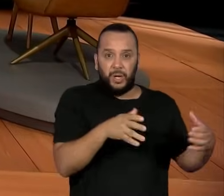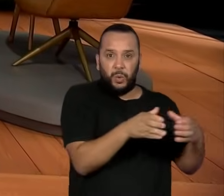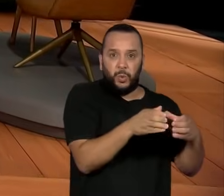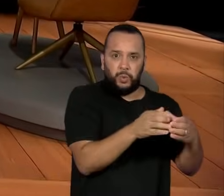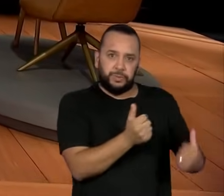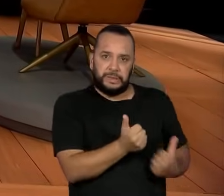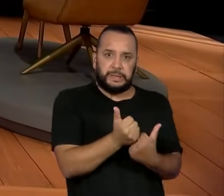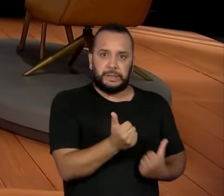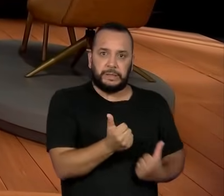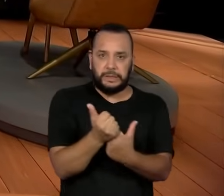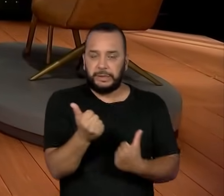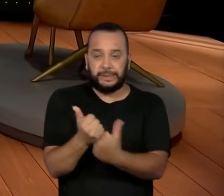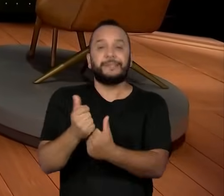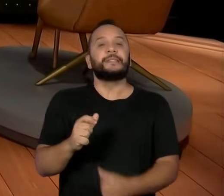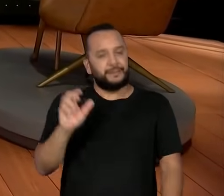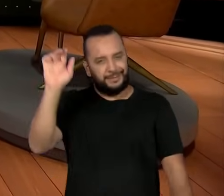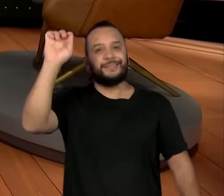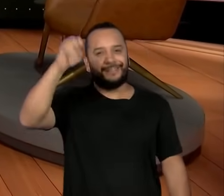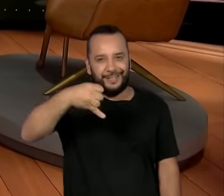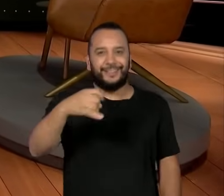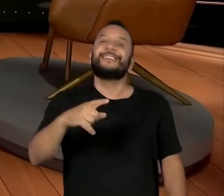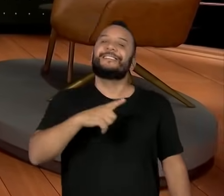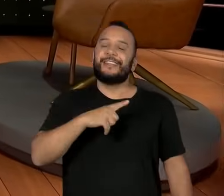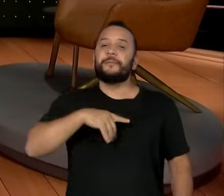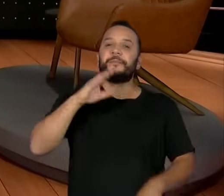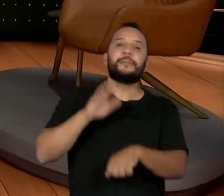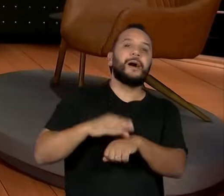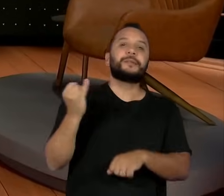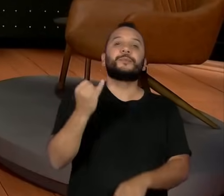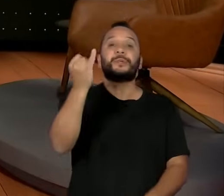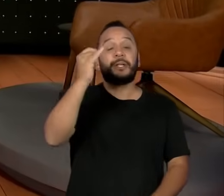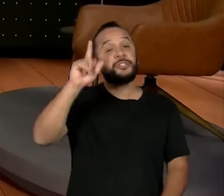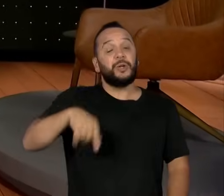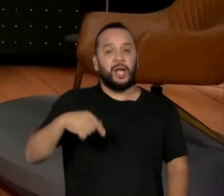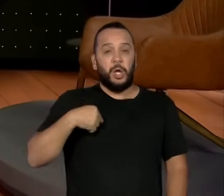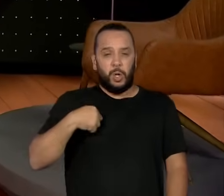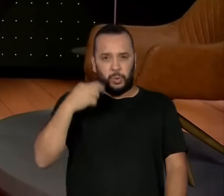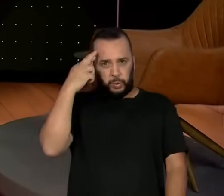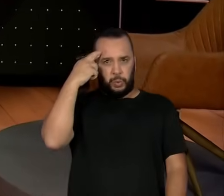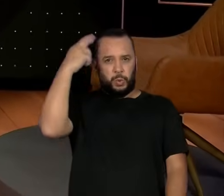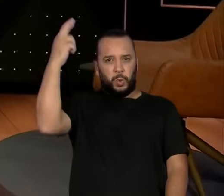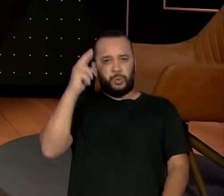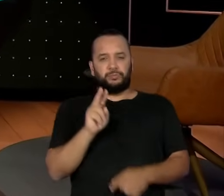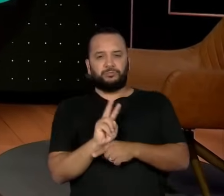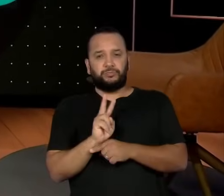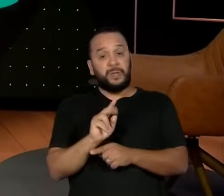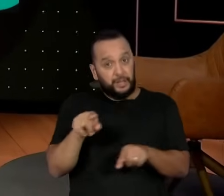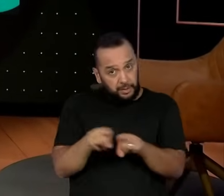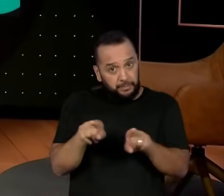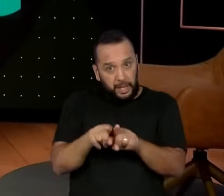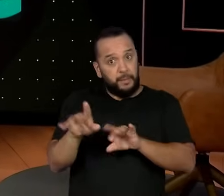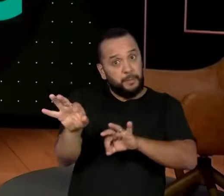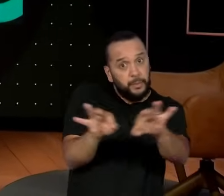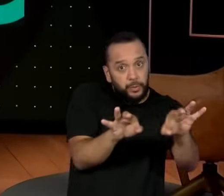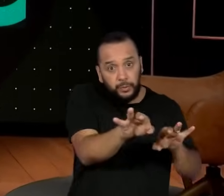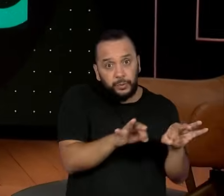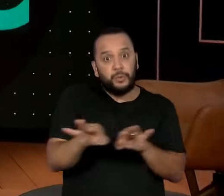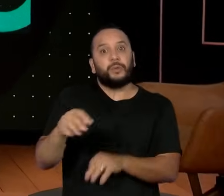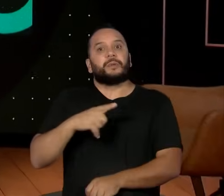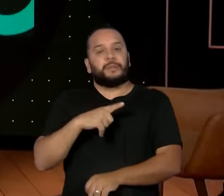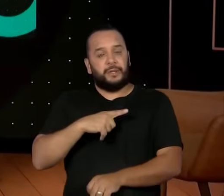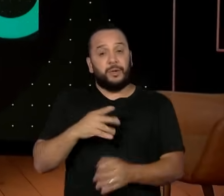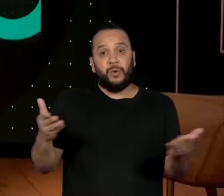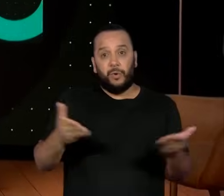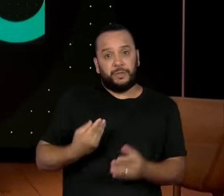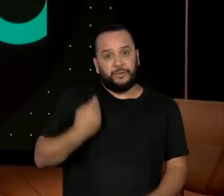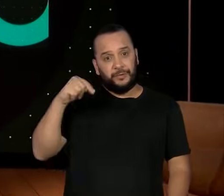de profissionais. Sim, e um dos mais importantes é o empresário, que muitas vezes é também produtor do artista. Hoje vamos